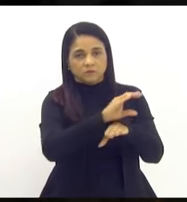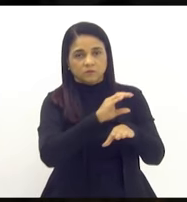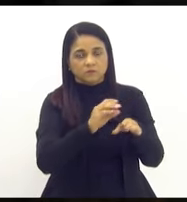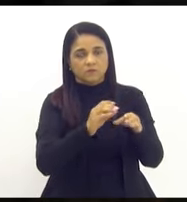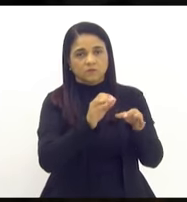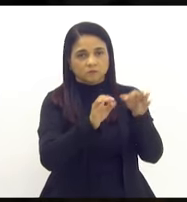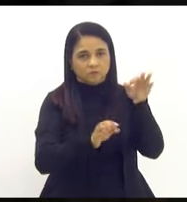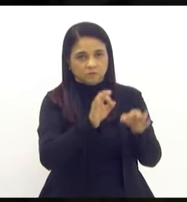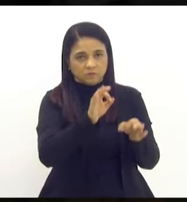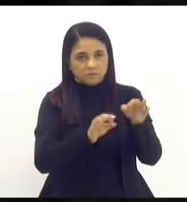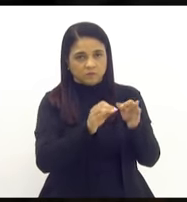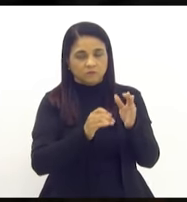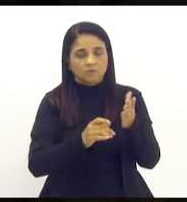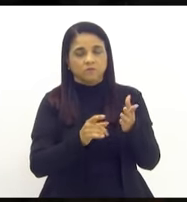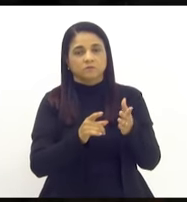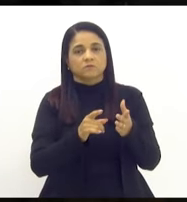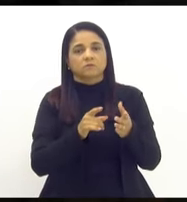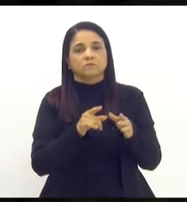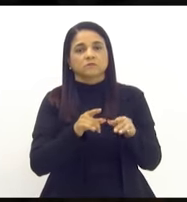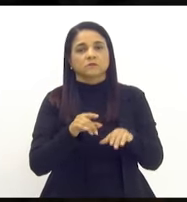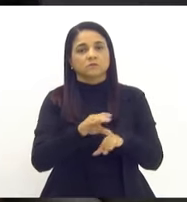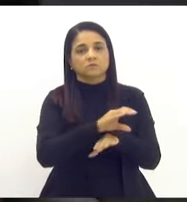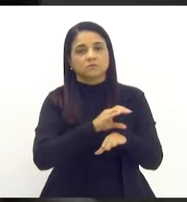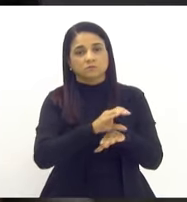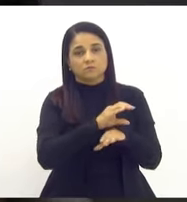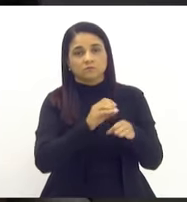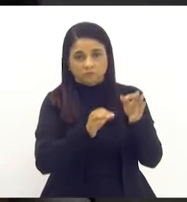justiça Deputado Dr